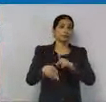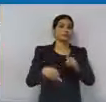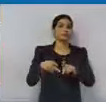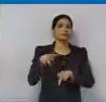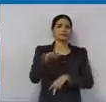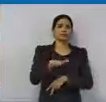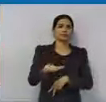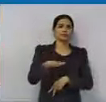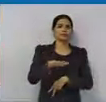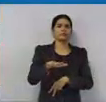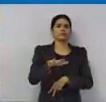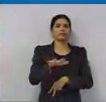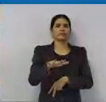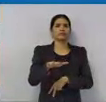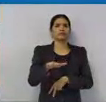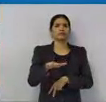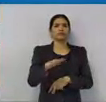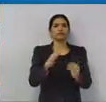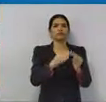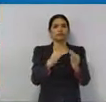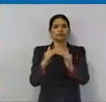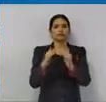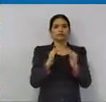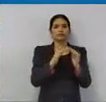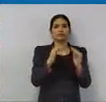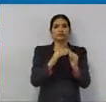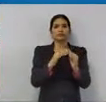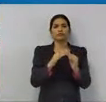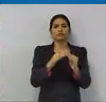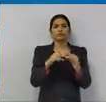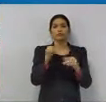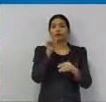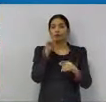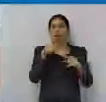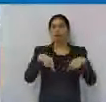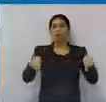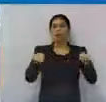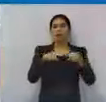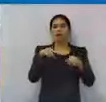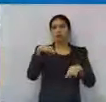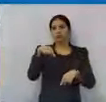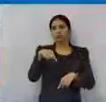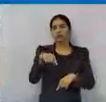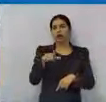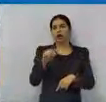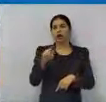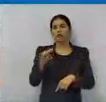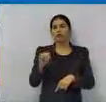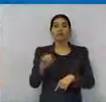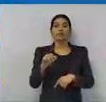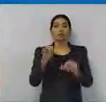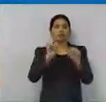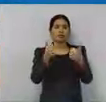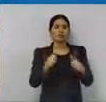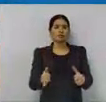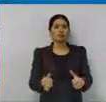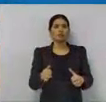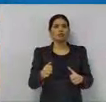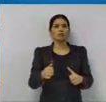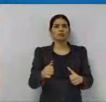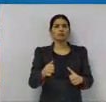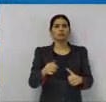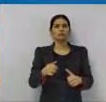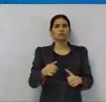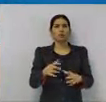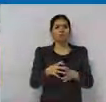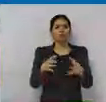no entorno dos lagos. E é uma imagem já bem, bem intensa no ano de